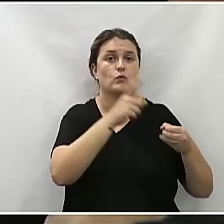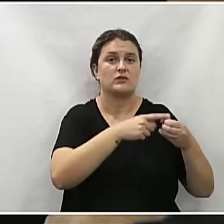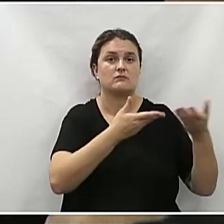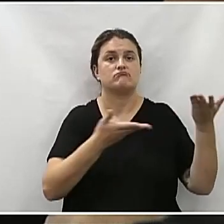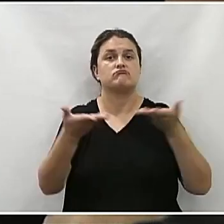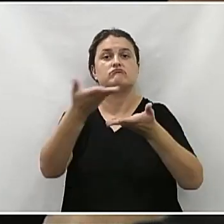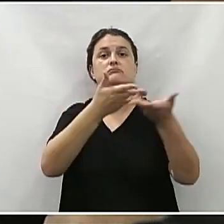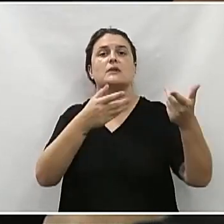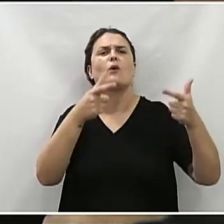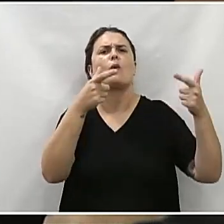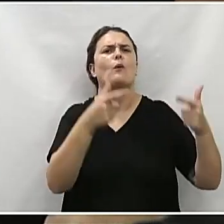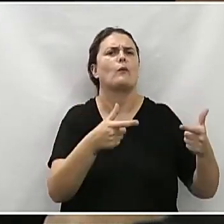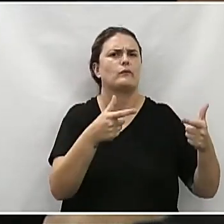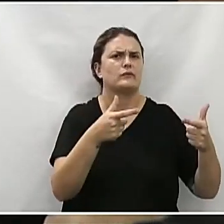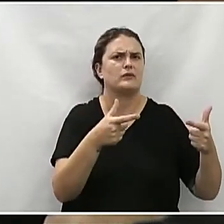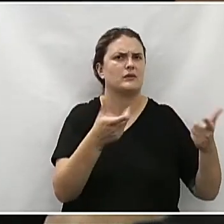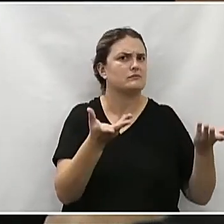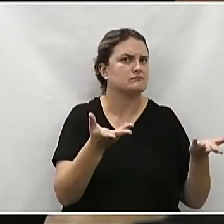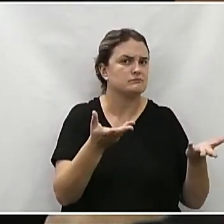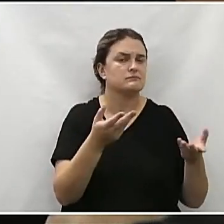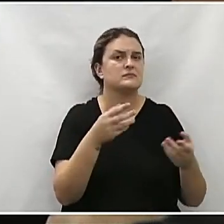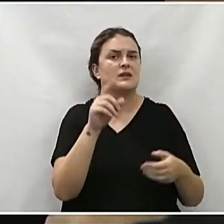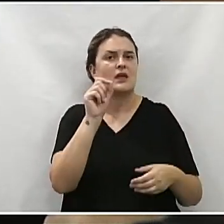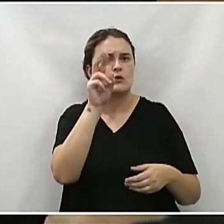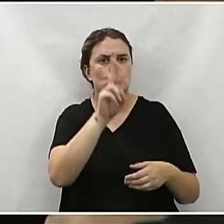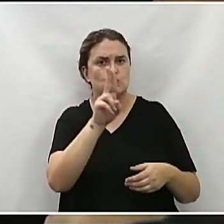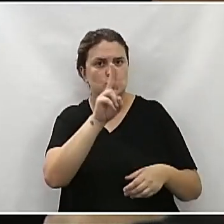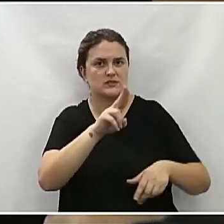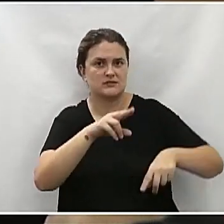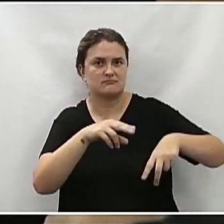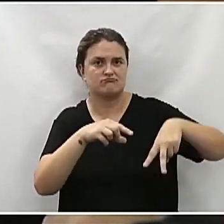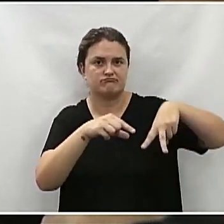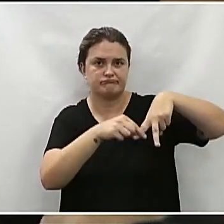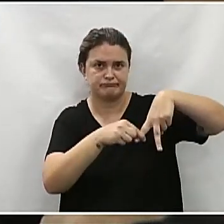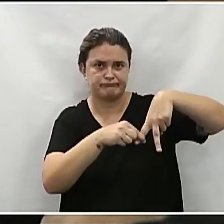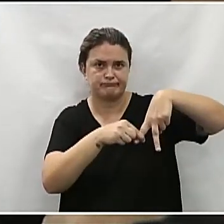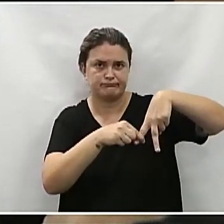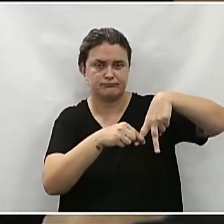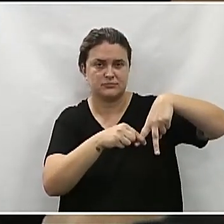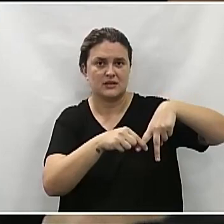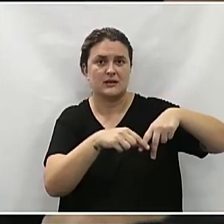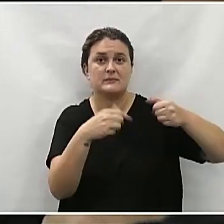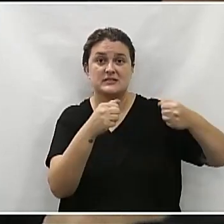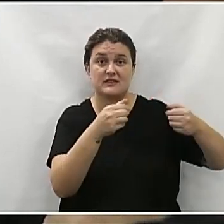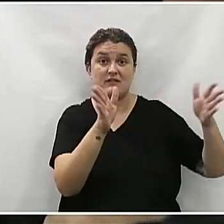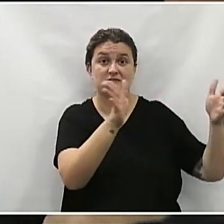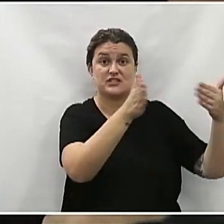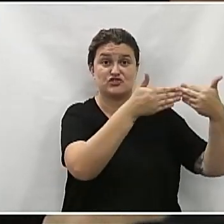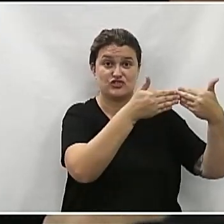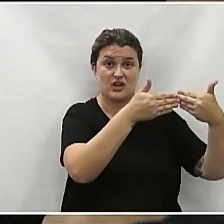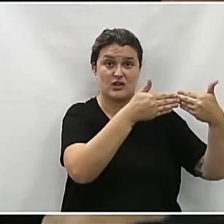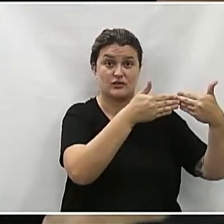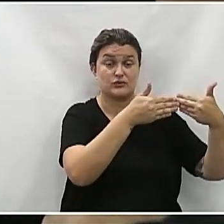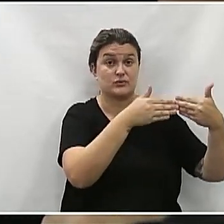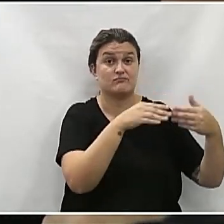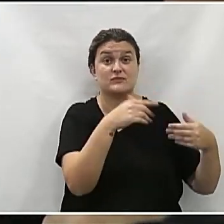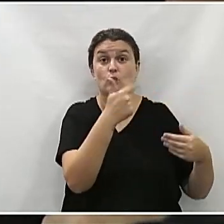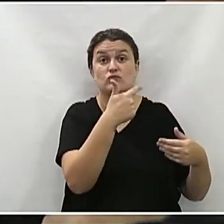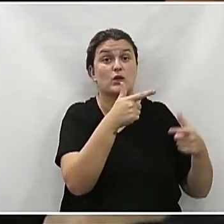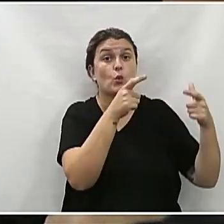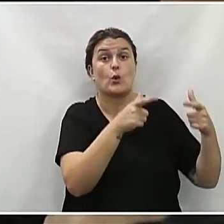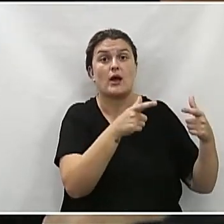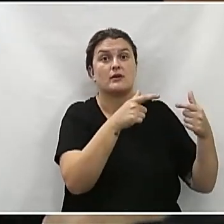onde eles estão é deplorável a situação muitos que deveriam estar cumprindo as suas penas estão soltos por aí